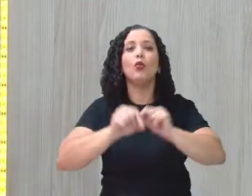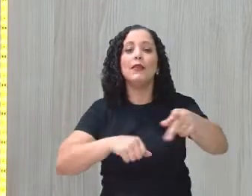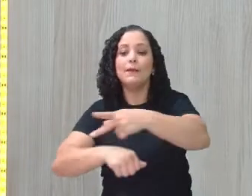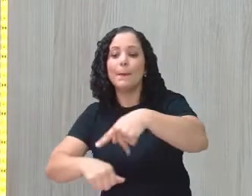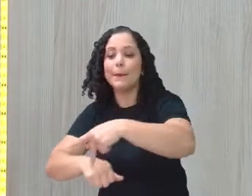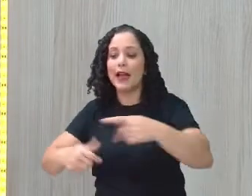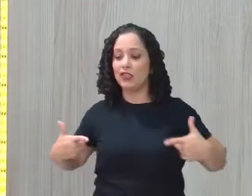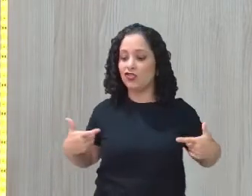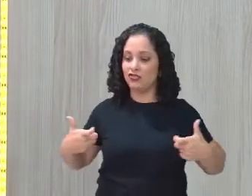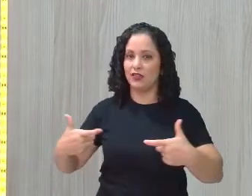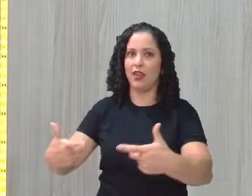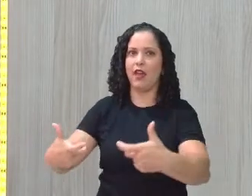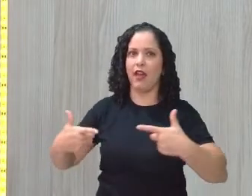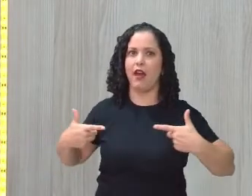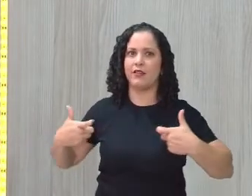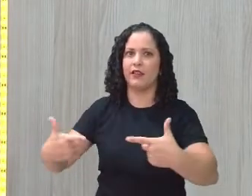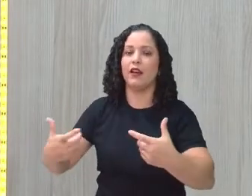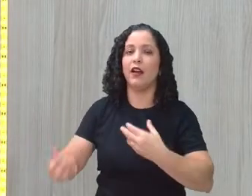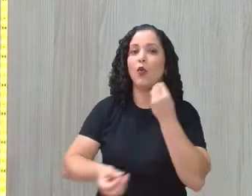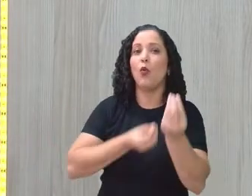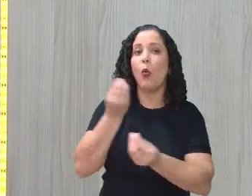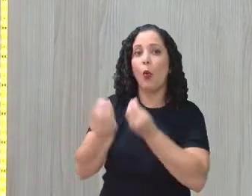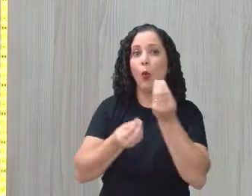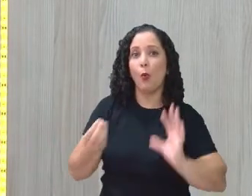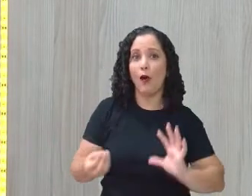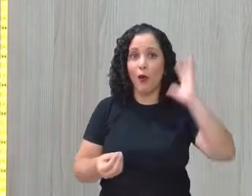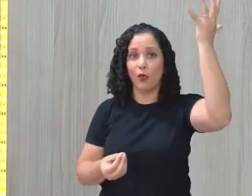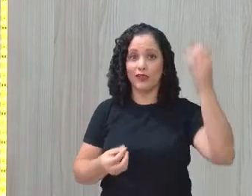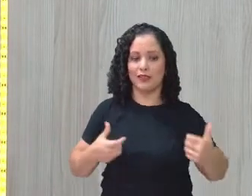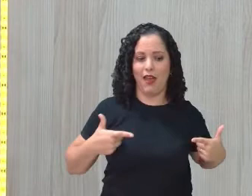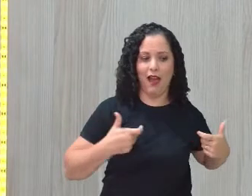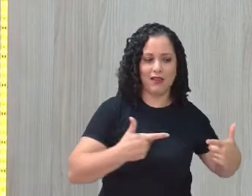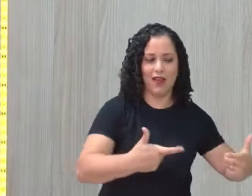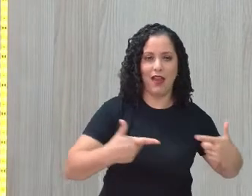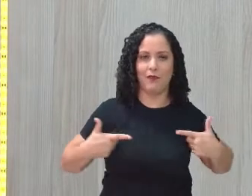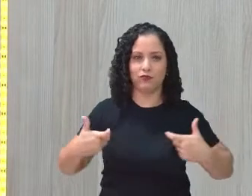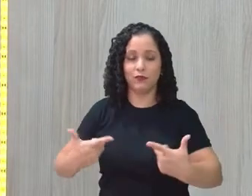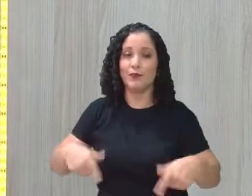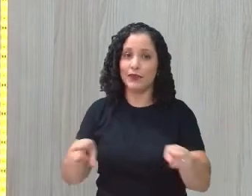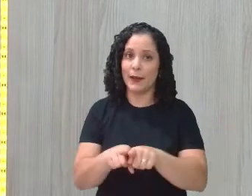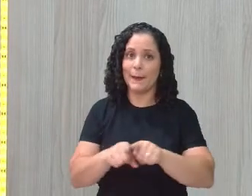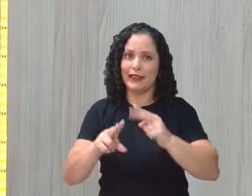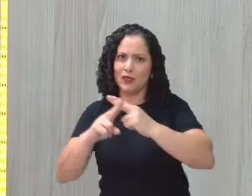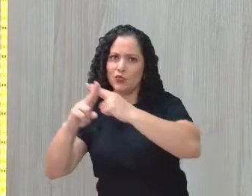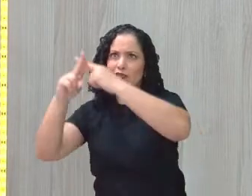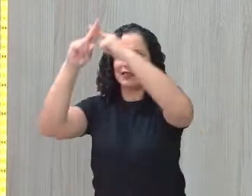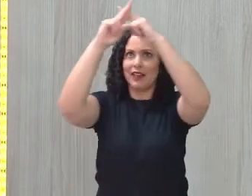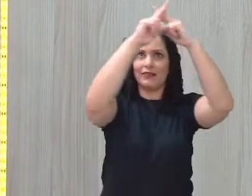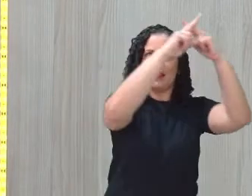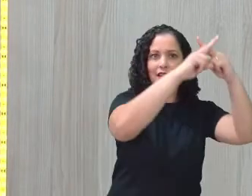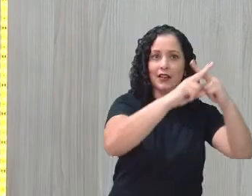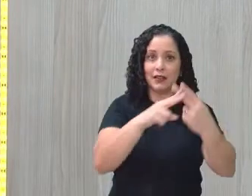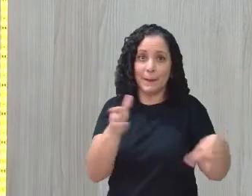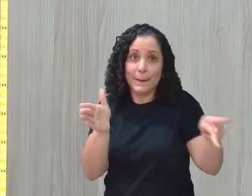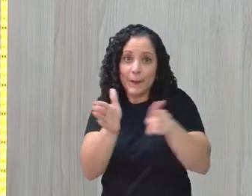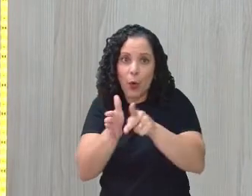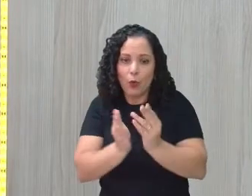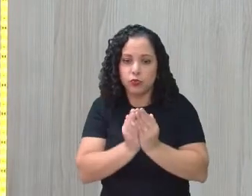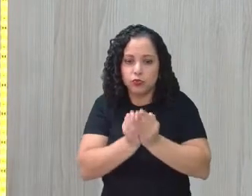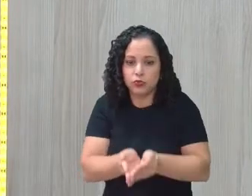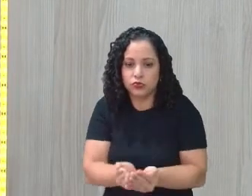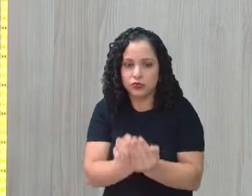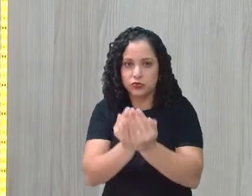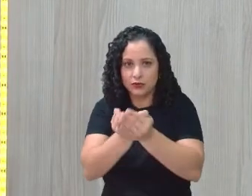países como é que está o andamento da guerra. O de navegação, que substitui a bússola hoje, né? Nós vemos